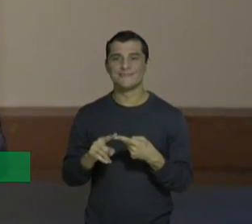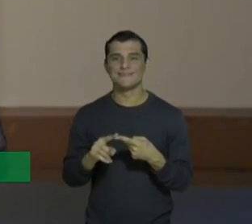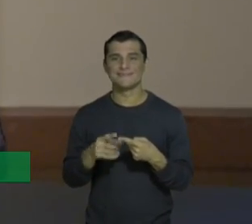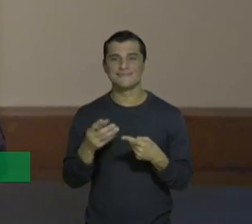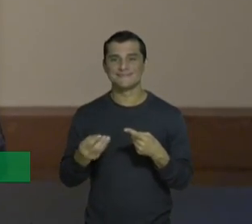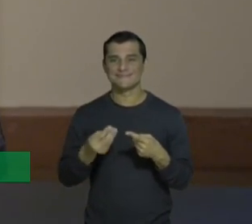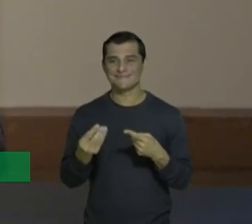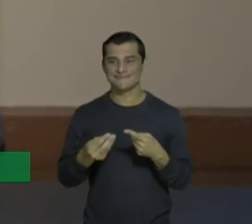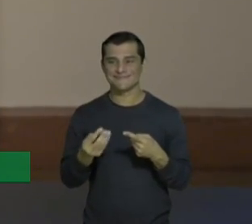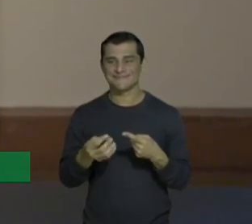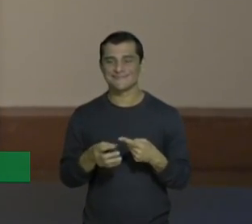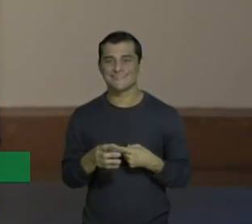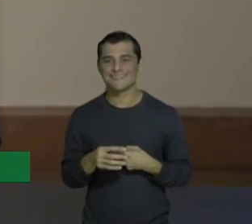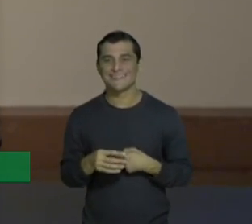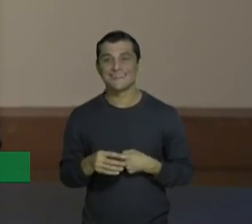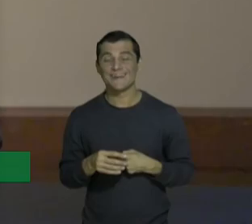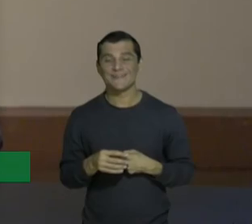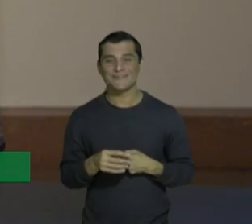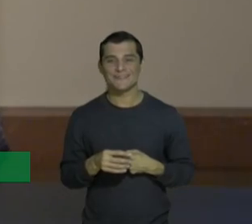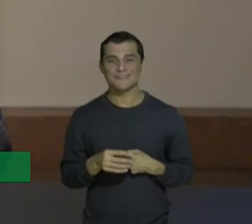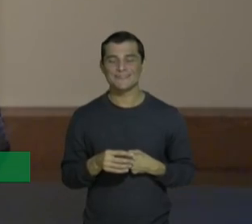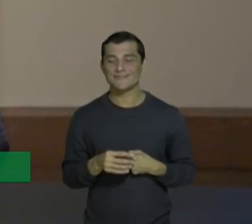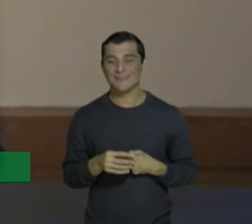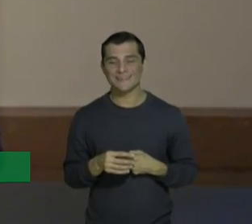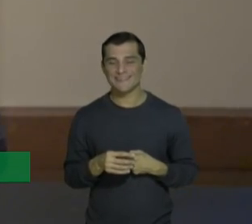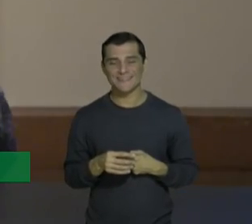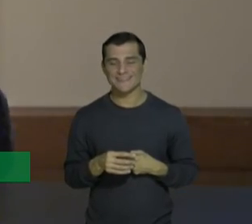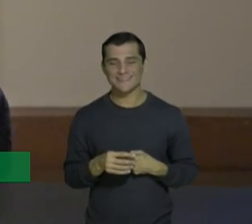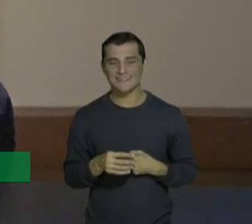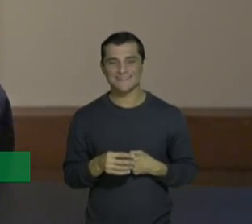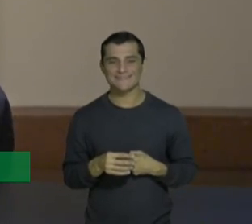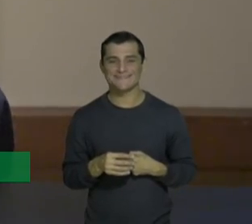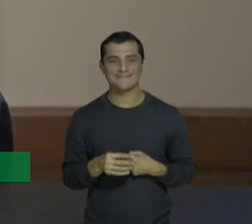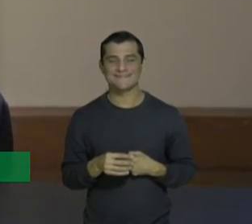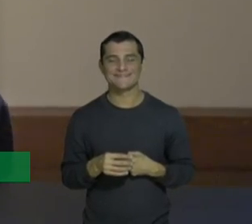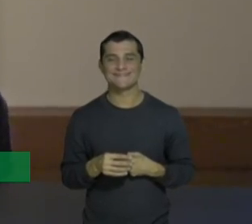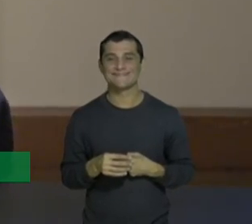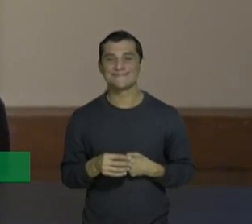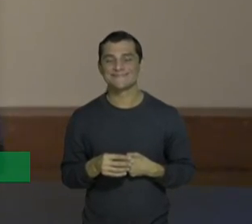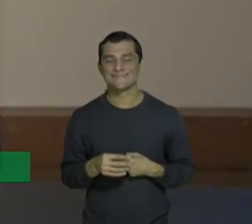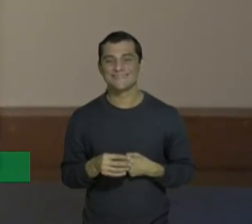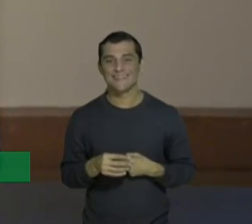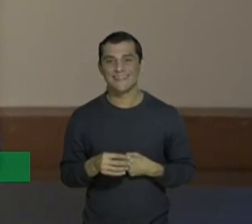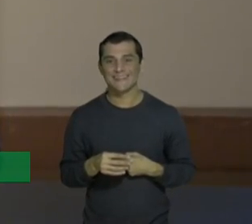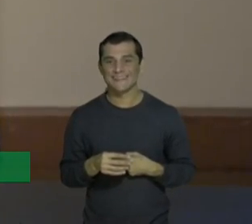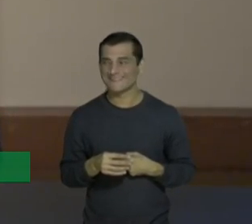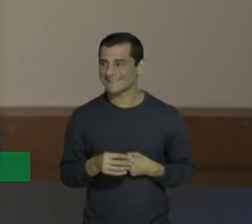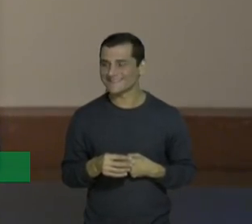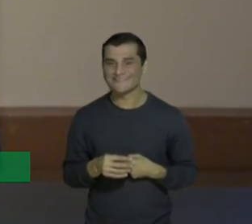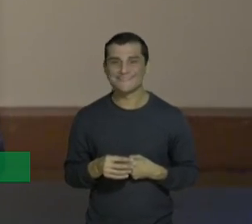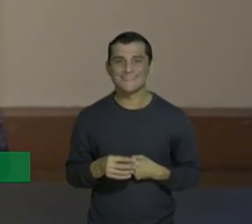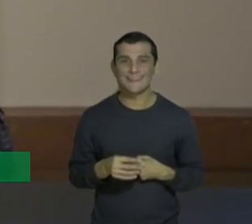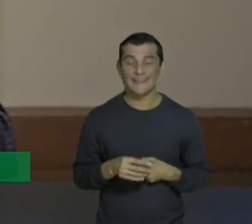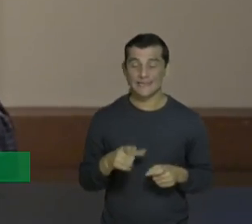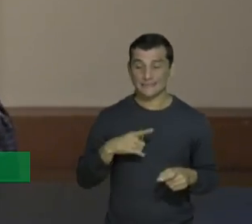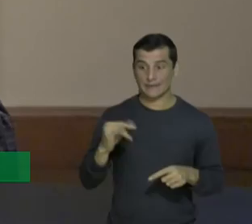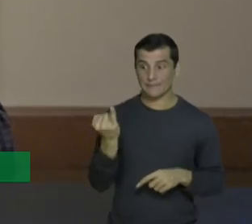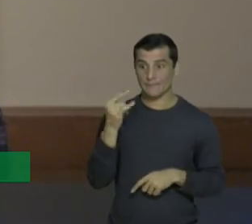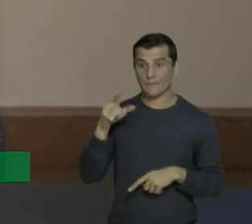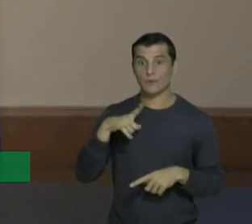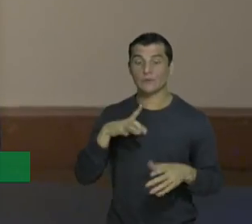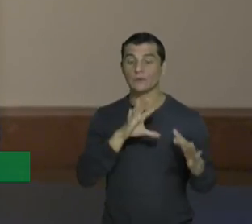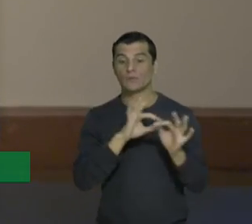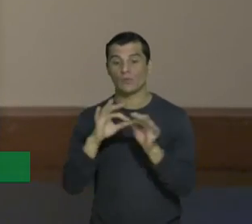pelo qual o Né o o o o próximo contexto que eu vou falar é tão importante e esse é o contexto no